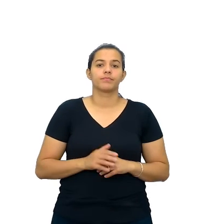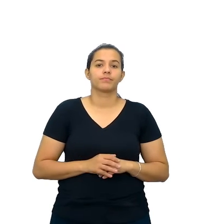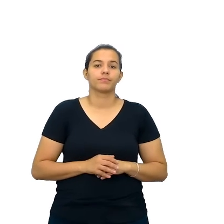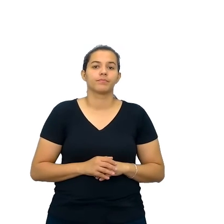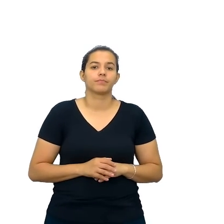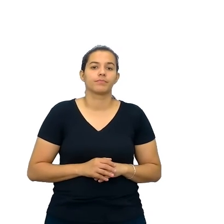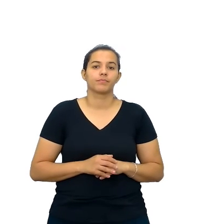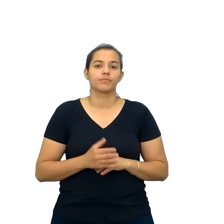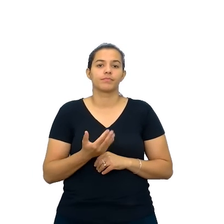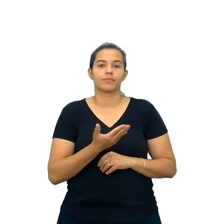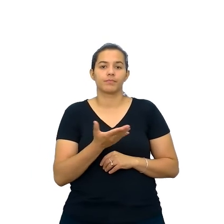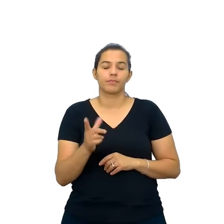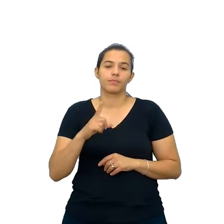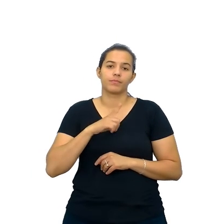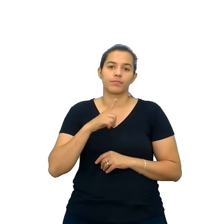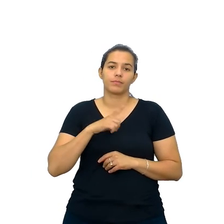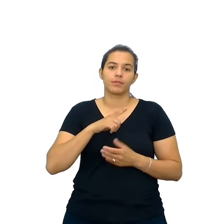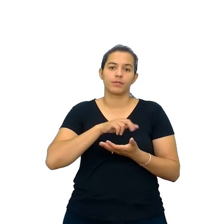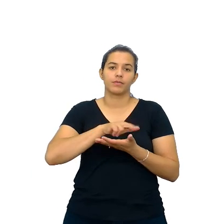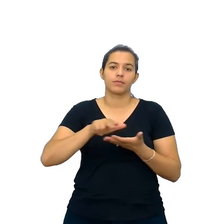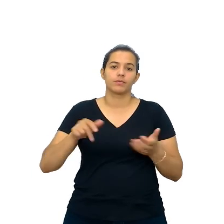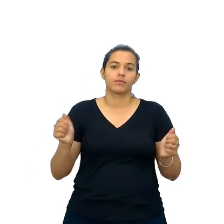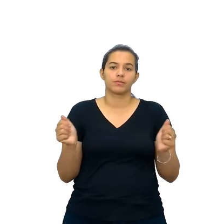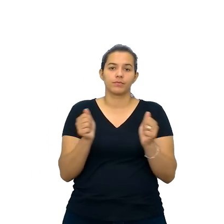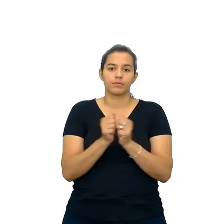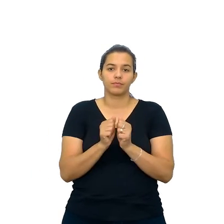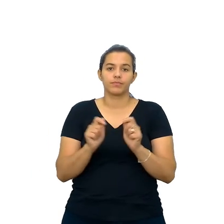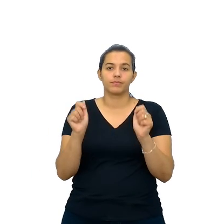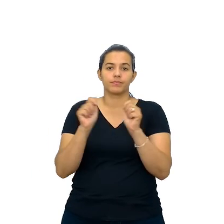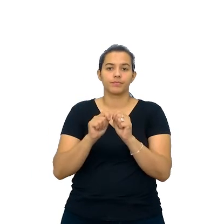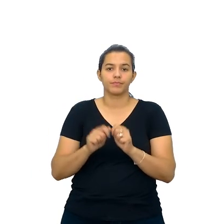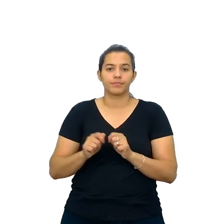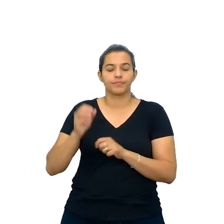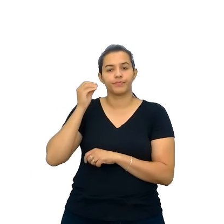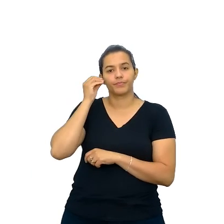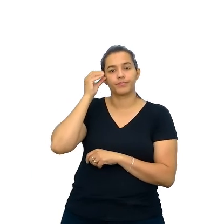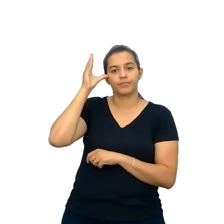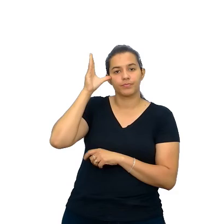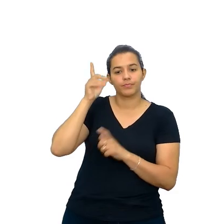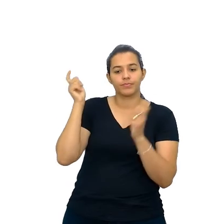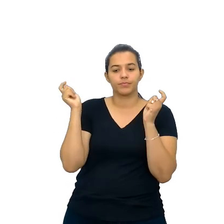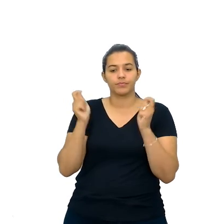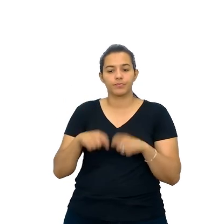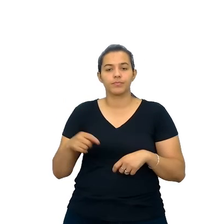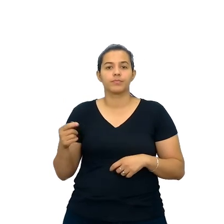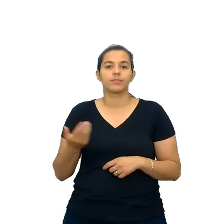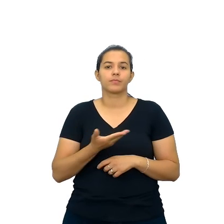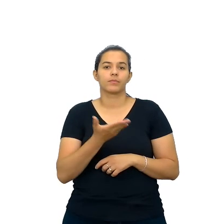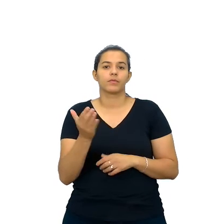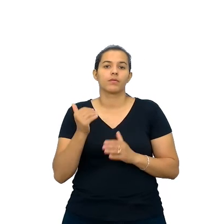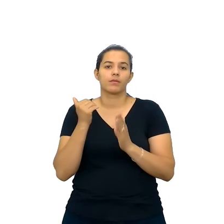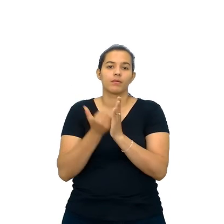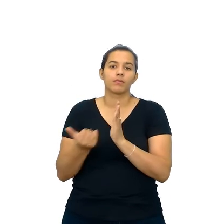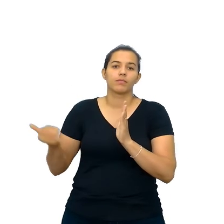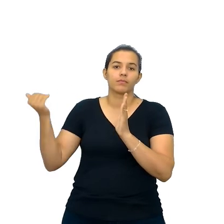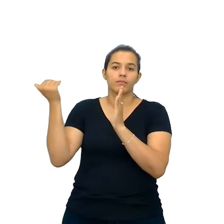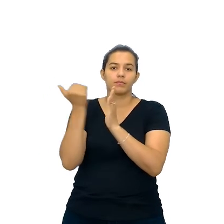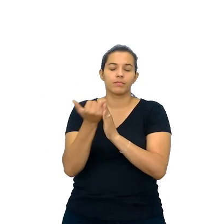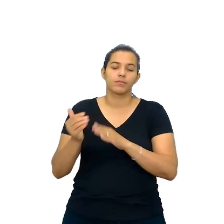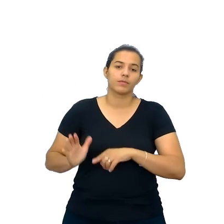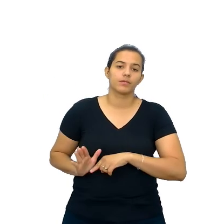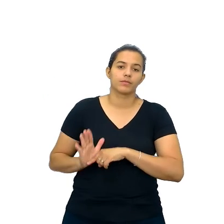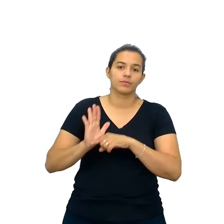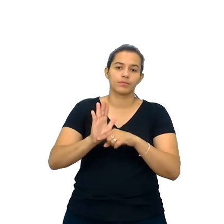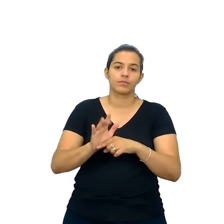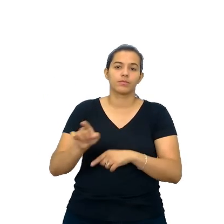esses elementos que fazem parte da construção do conhecimento, para que nós possamos cada vez mais auxiliar